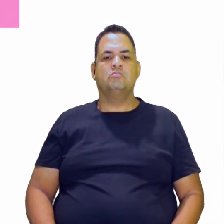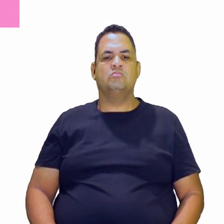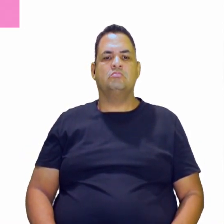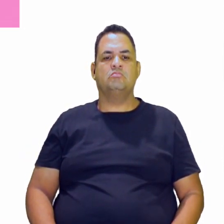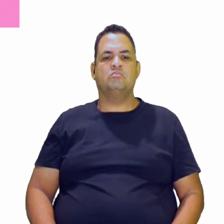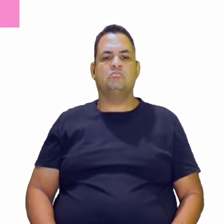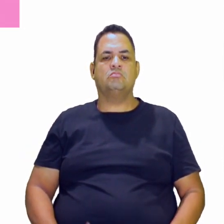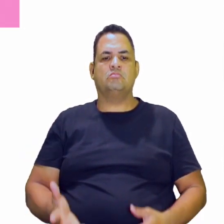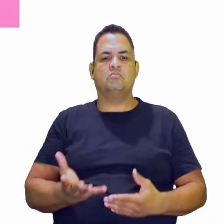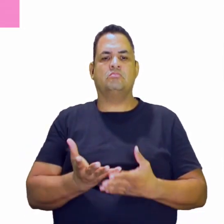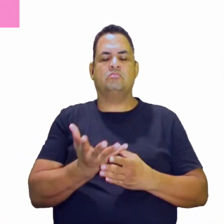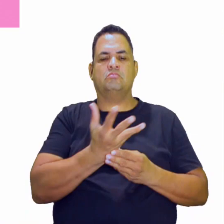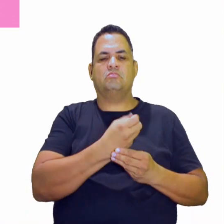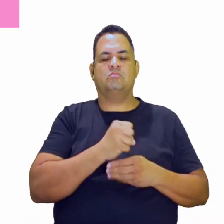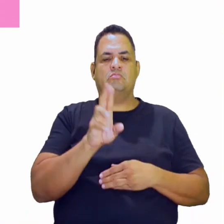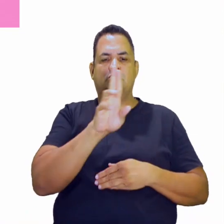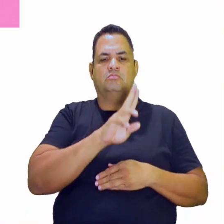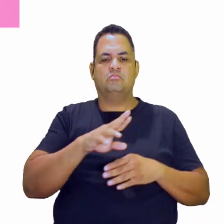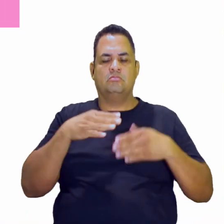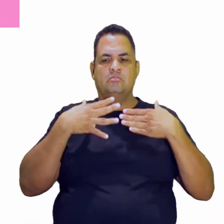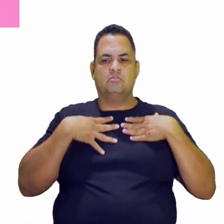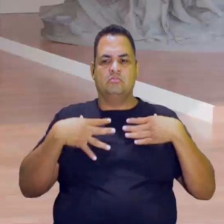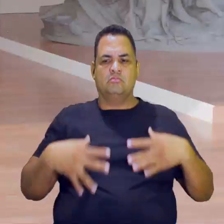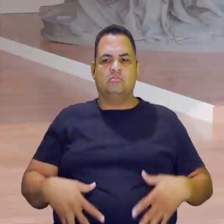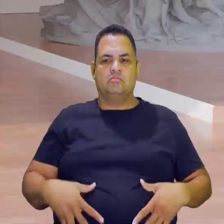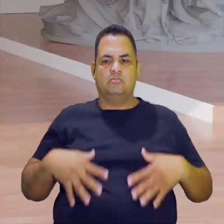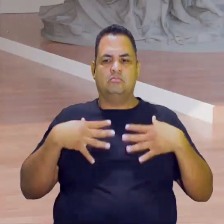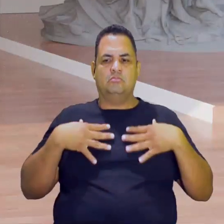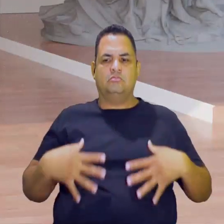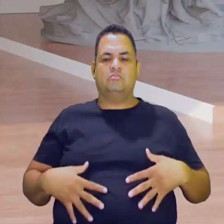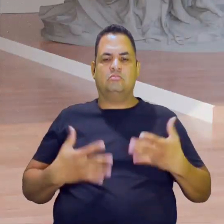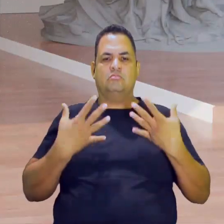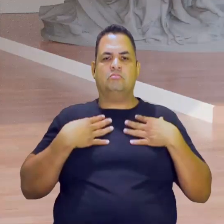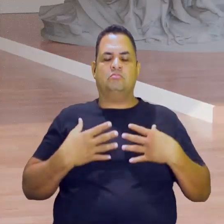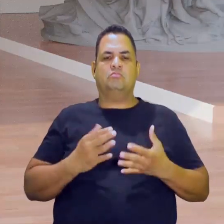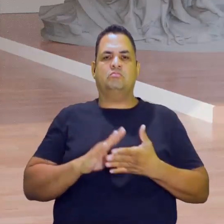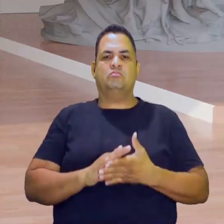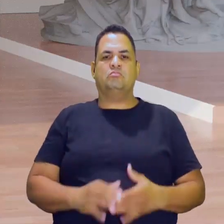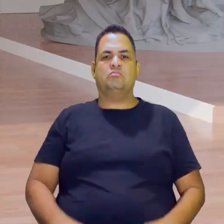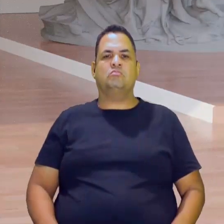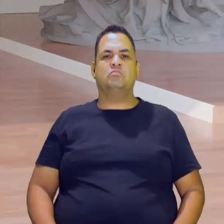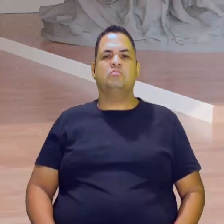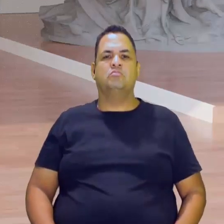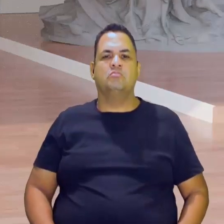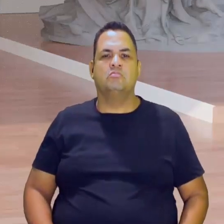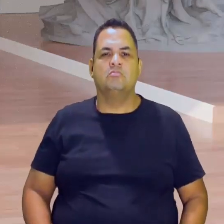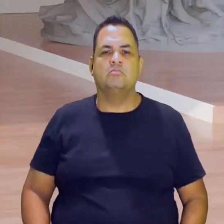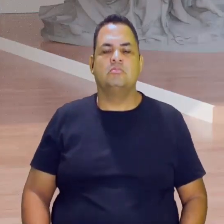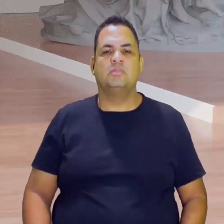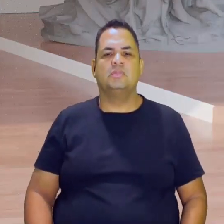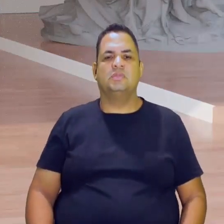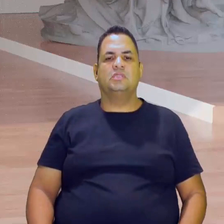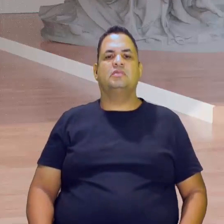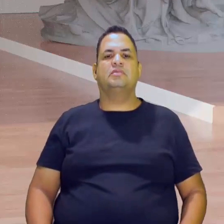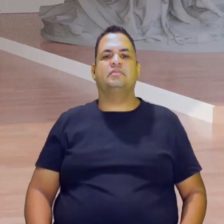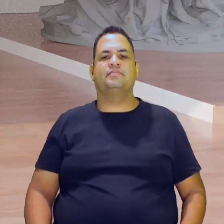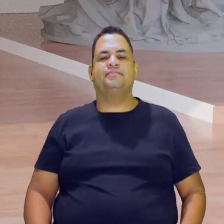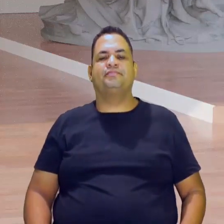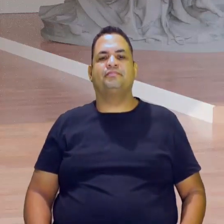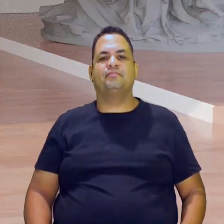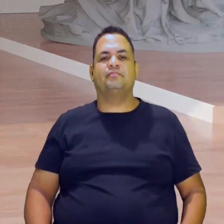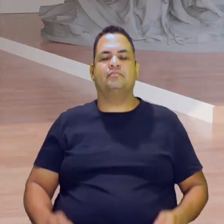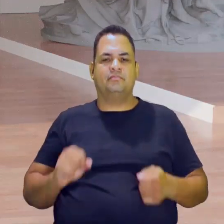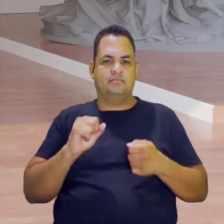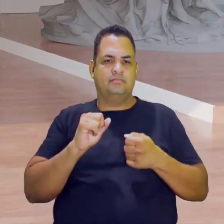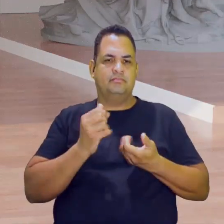corpo. Certo, estudante? Você vai usar o seu corpo, ou seja, você vai fazer uma performance. Isso mesmo,